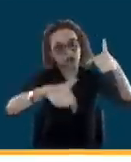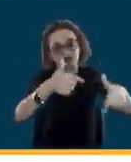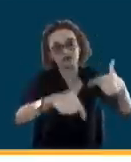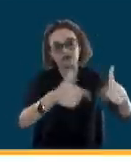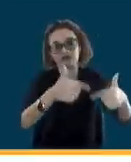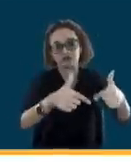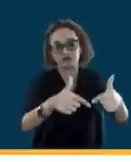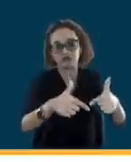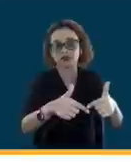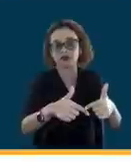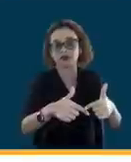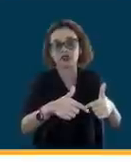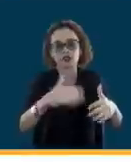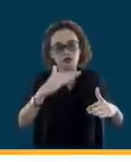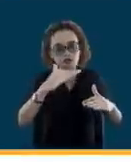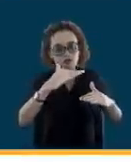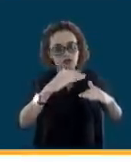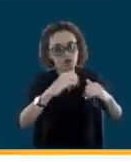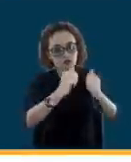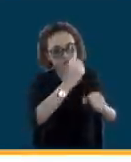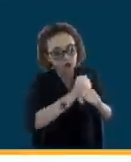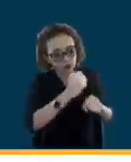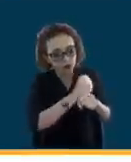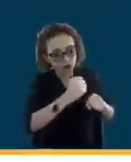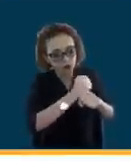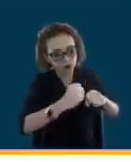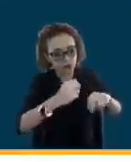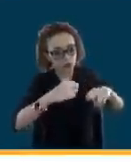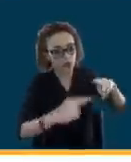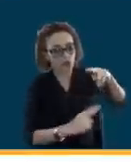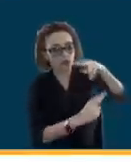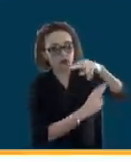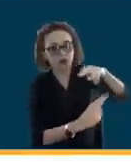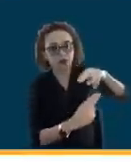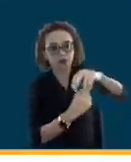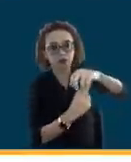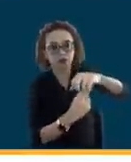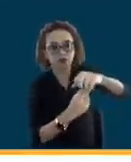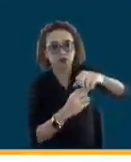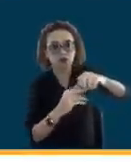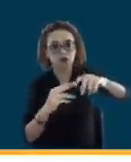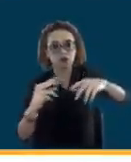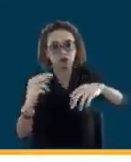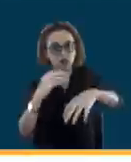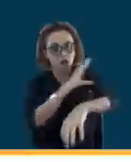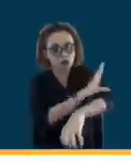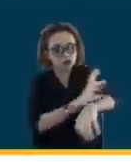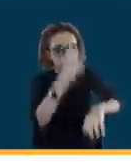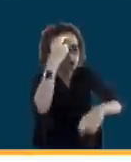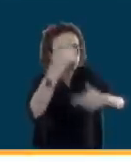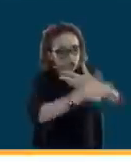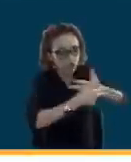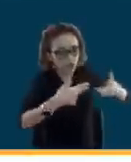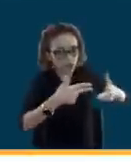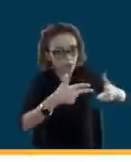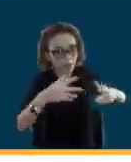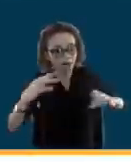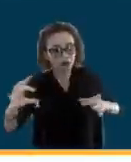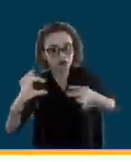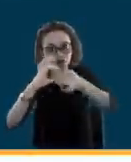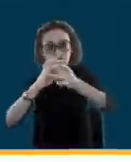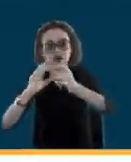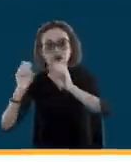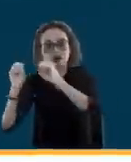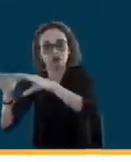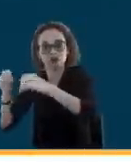Ele construiu pontes de ligação entre a diversidade cultural e educação dentro do Brasil e no